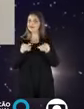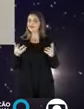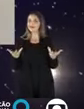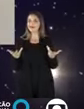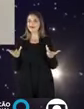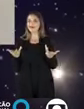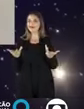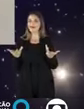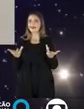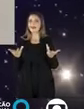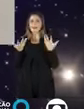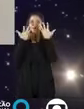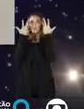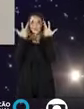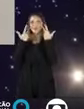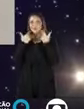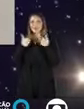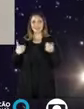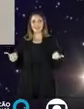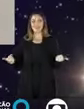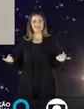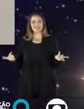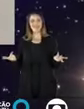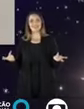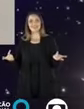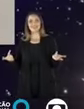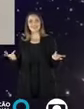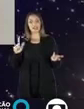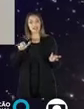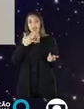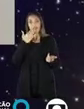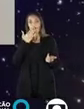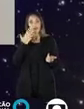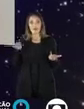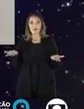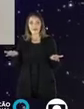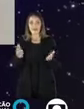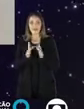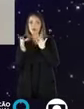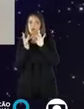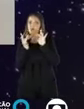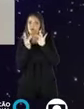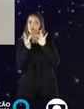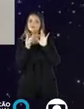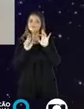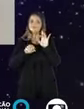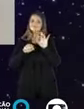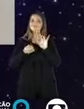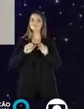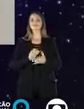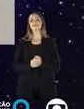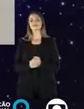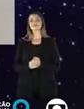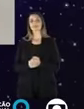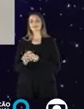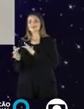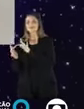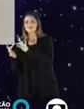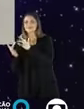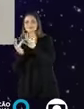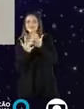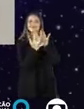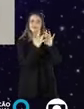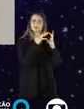a gente e a mãe terra, né, e a natureza. Então, acho que é a forma da gente se conectar